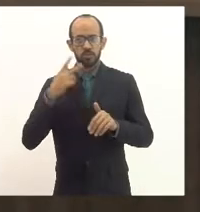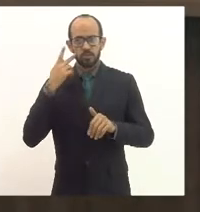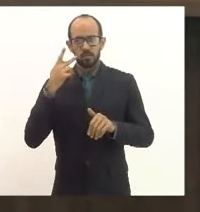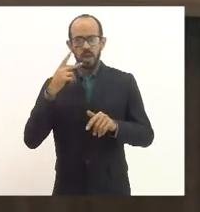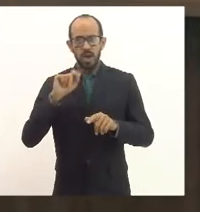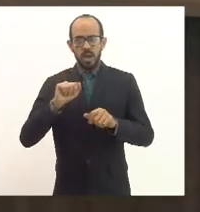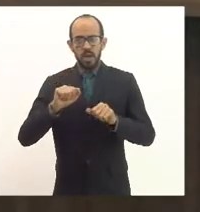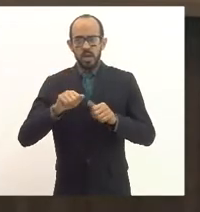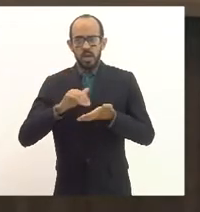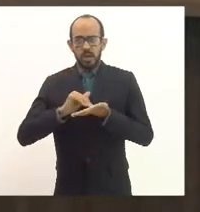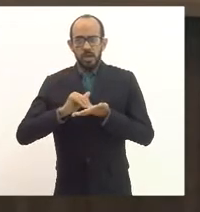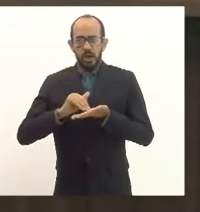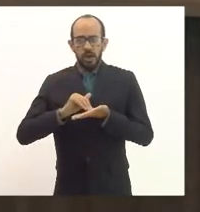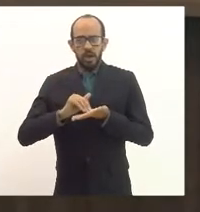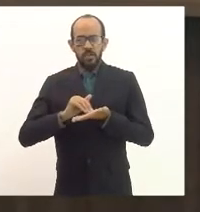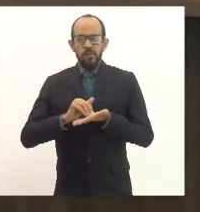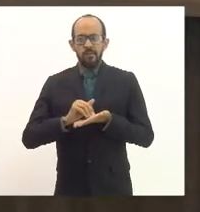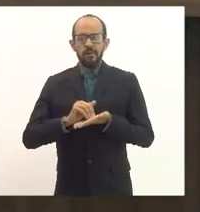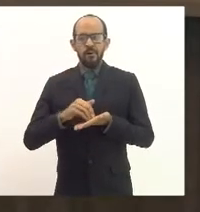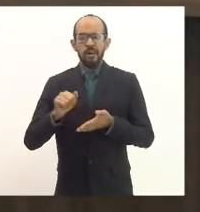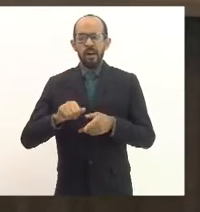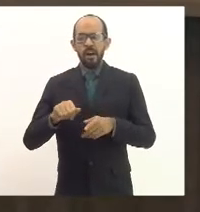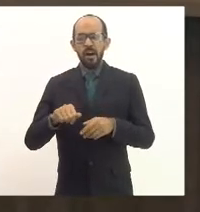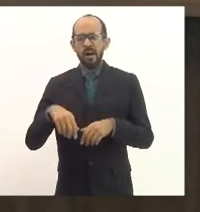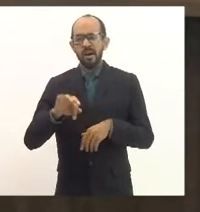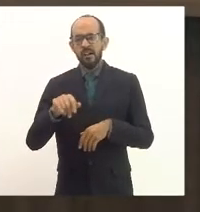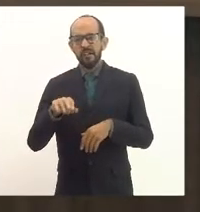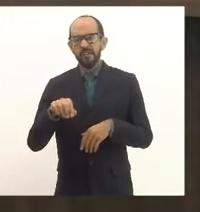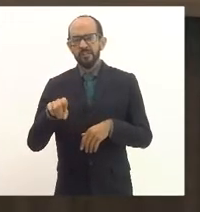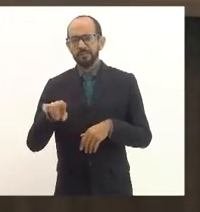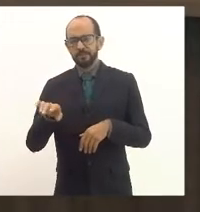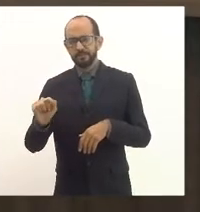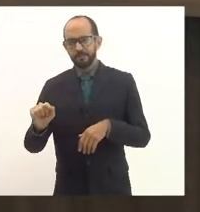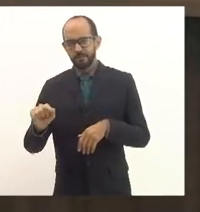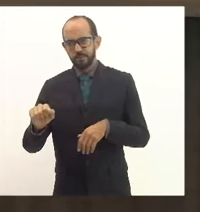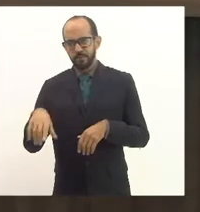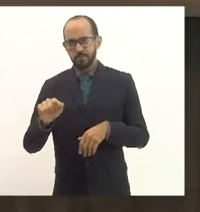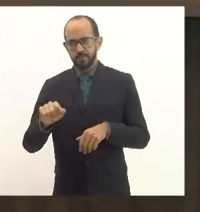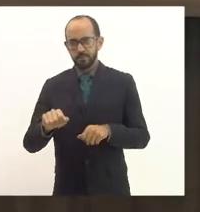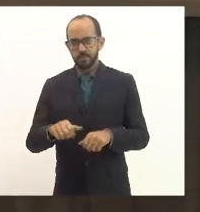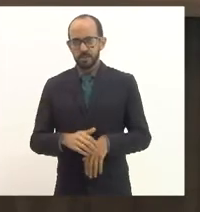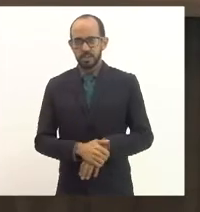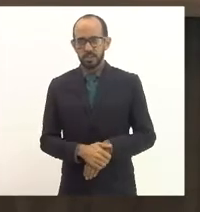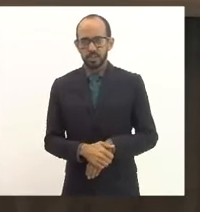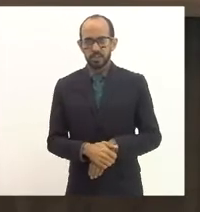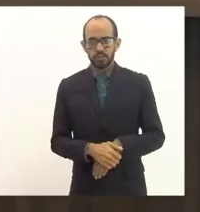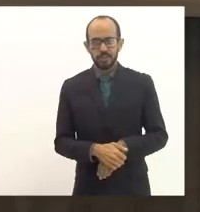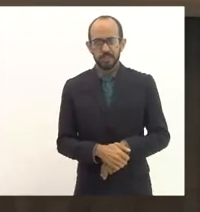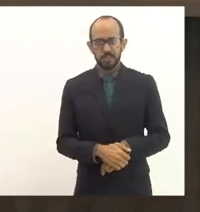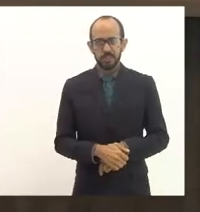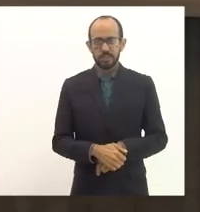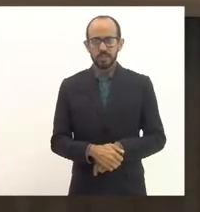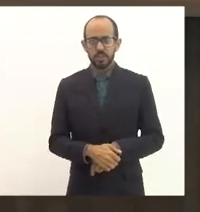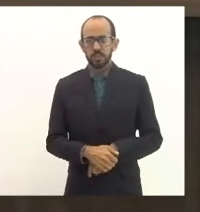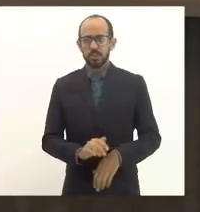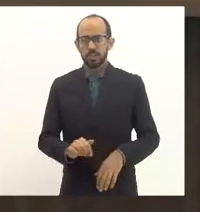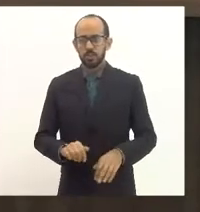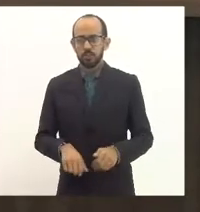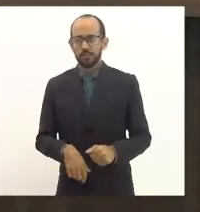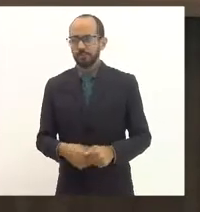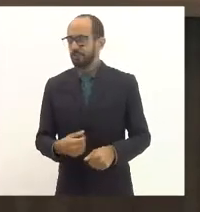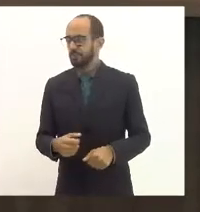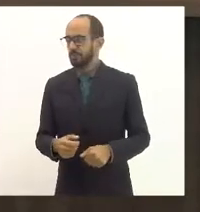a Secretaria de Fazenda me disse o impacto